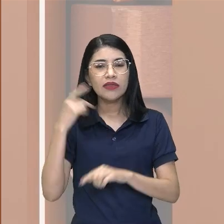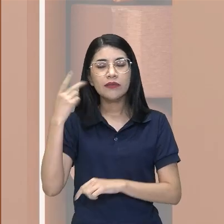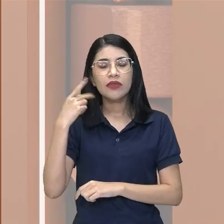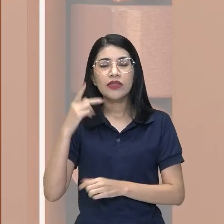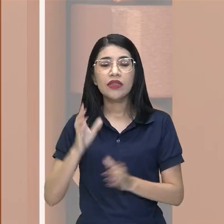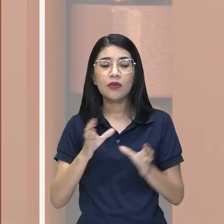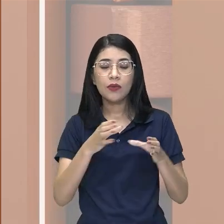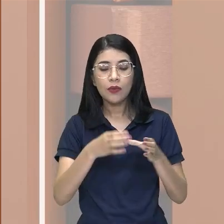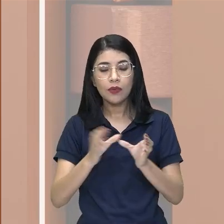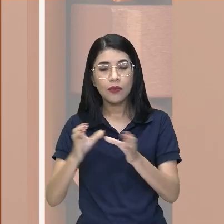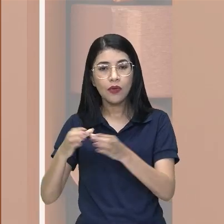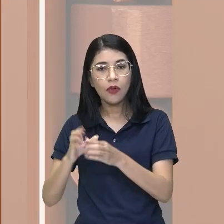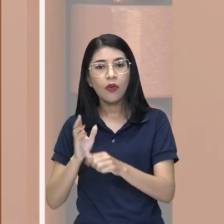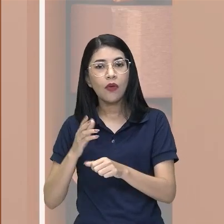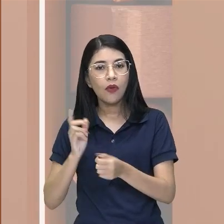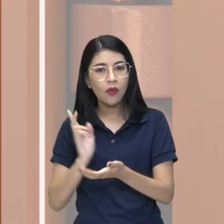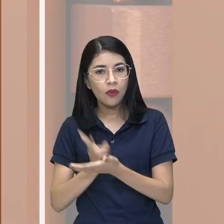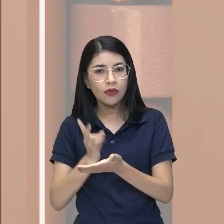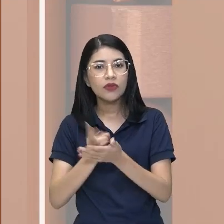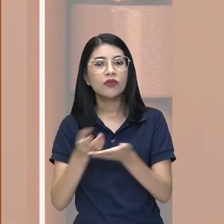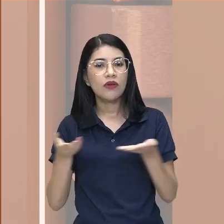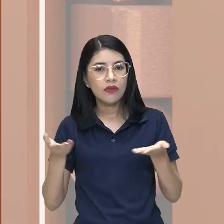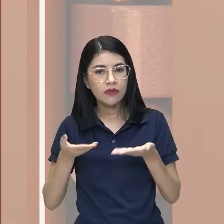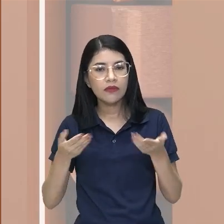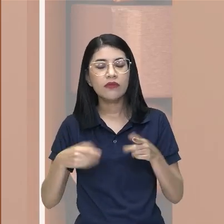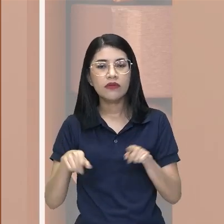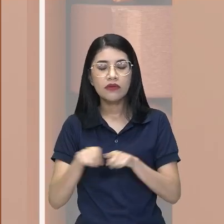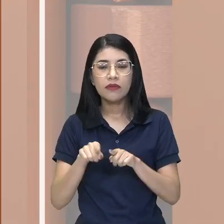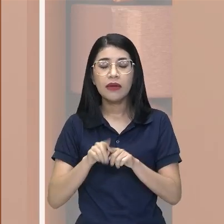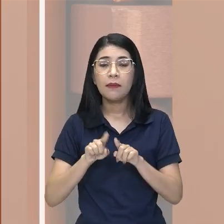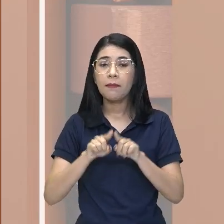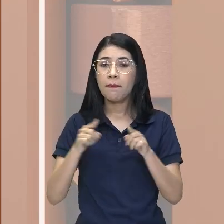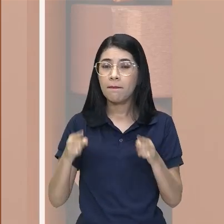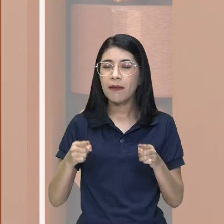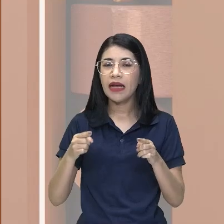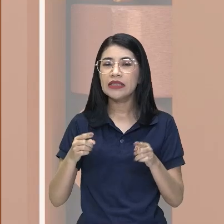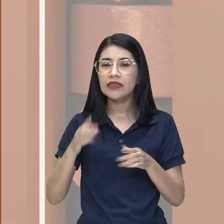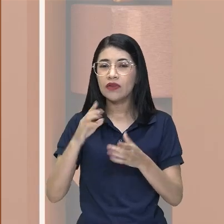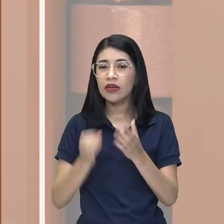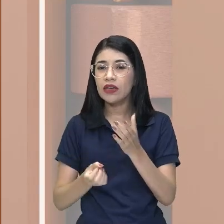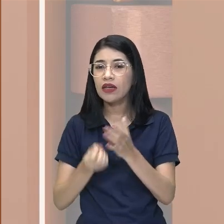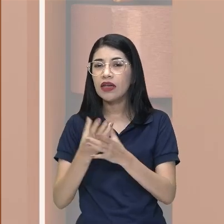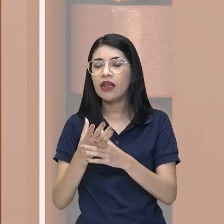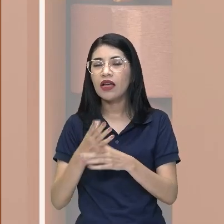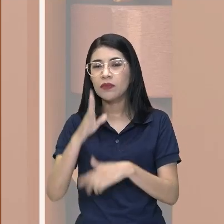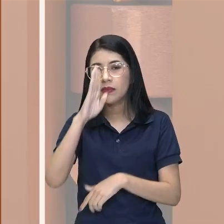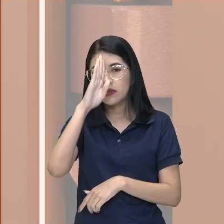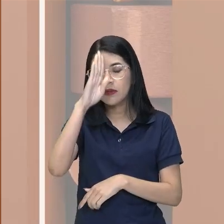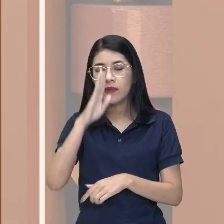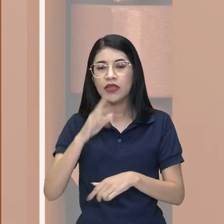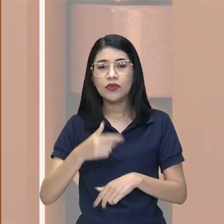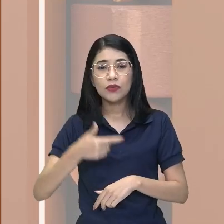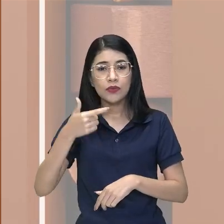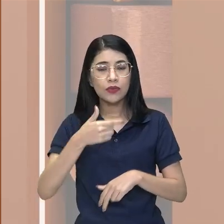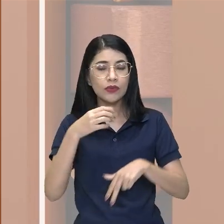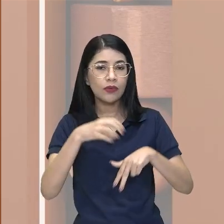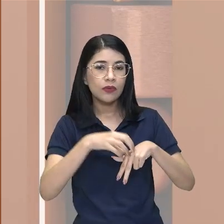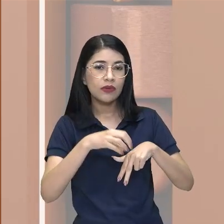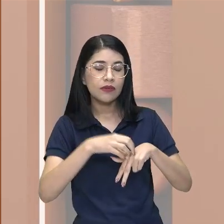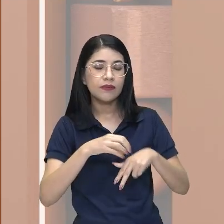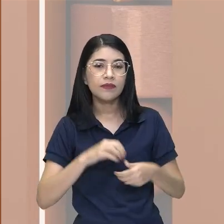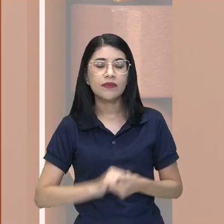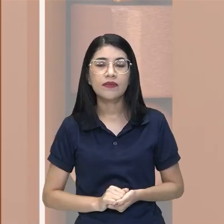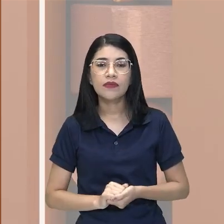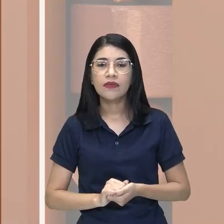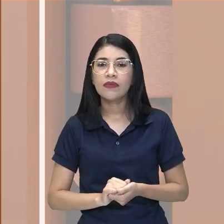grupos estão presentes nos dias de hoje, mas eles foram consolidados lá no Segundo Reinado. Essas